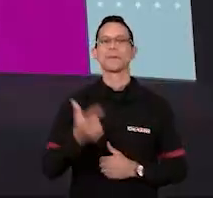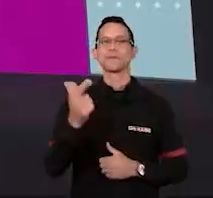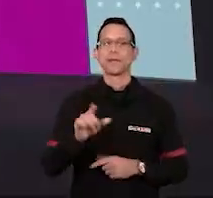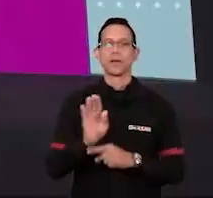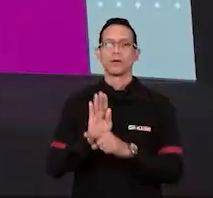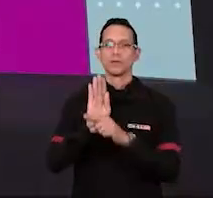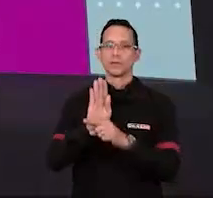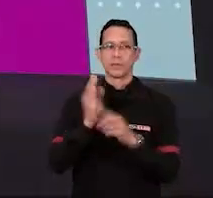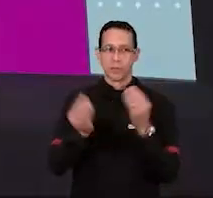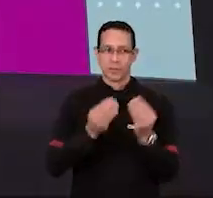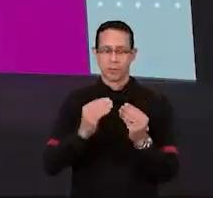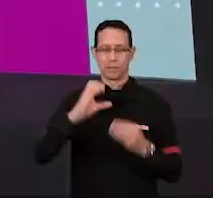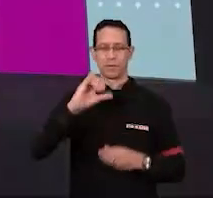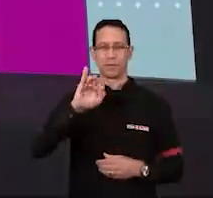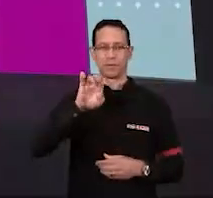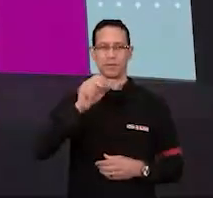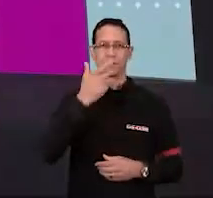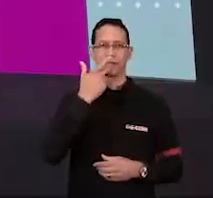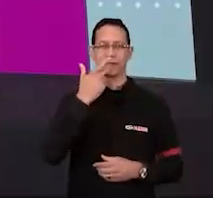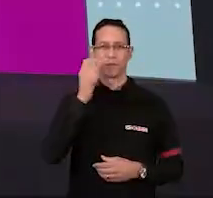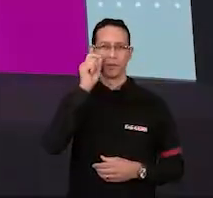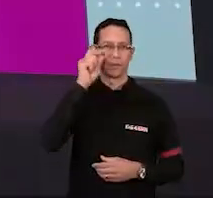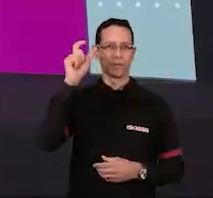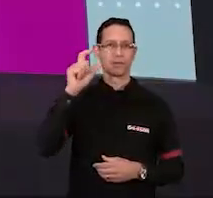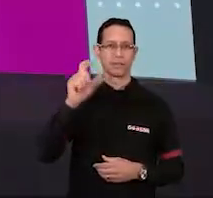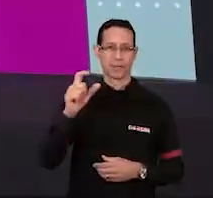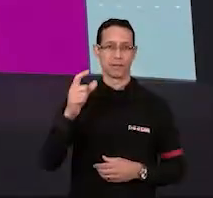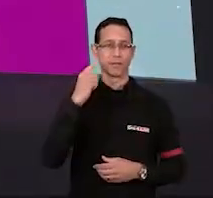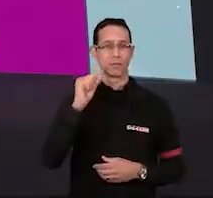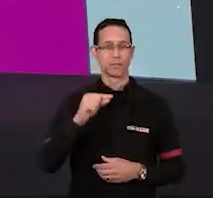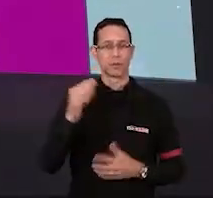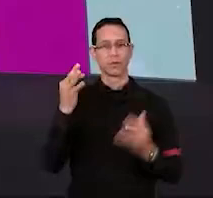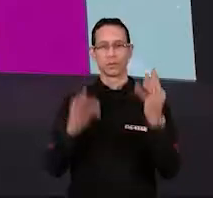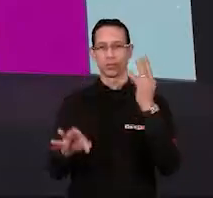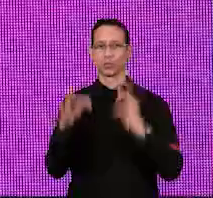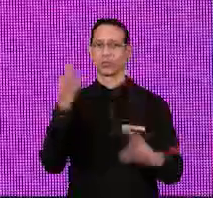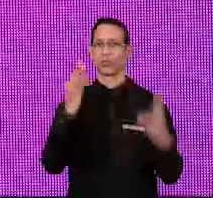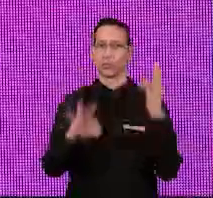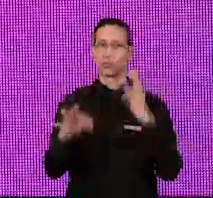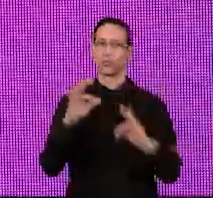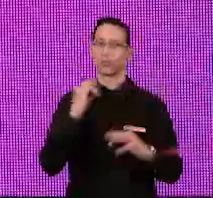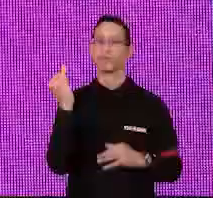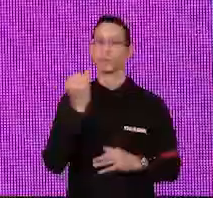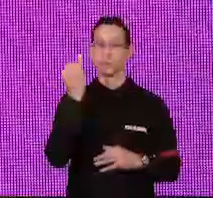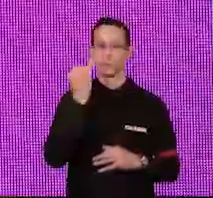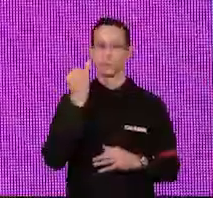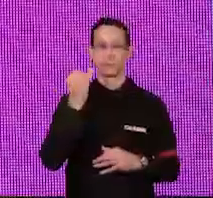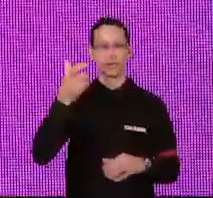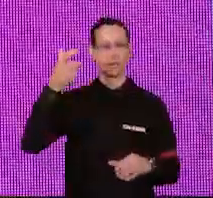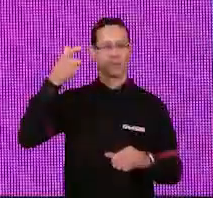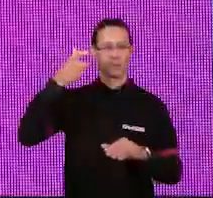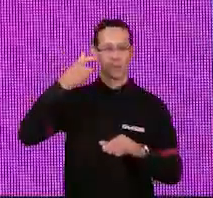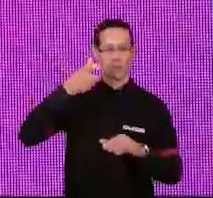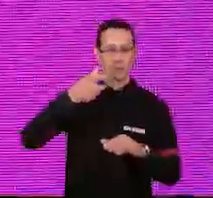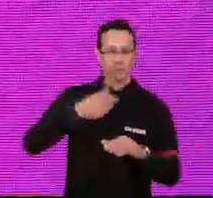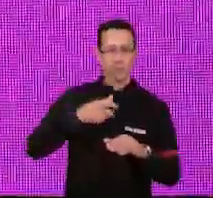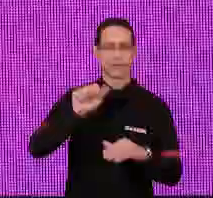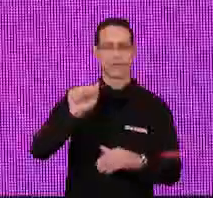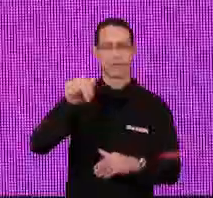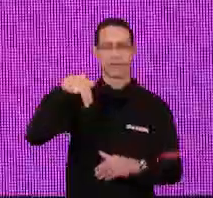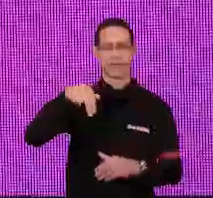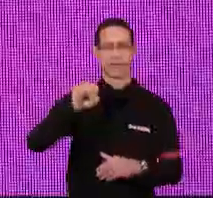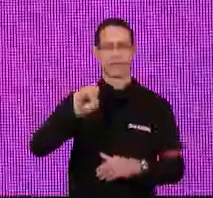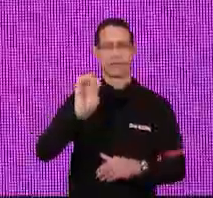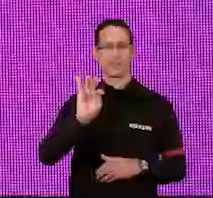isso que a Cris falou é interessante, e a gente está falando de muita dor, né? E é importante também com que anestesista você trabalha, porque muitas vezes eu peço